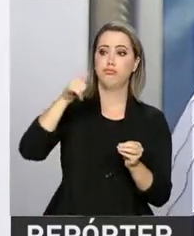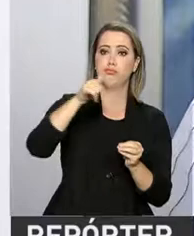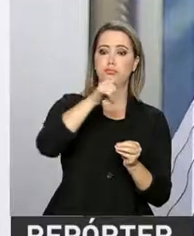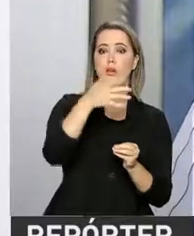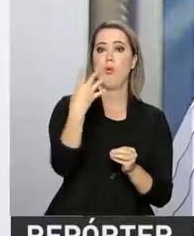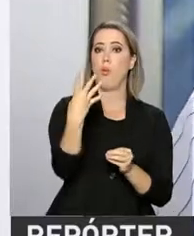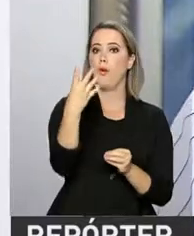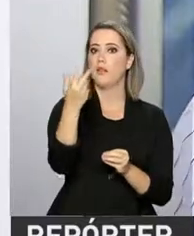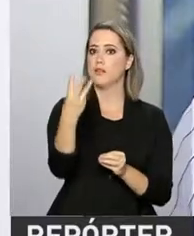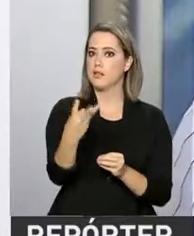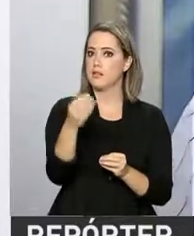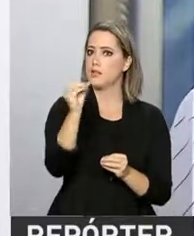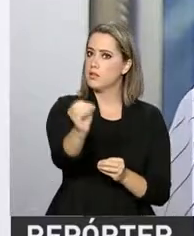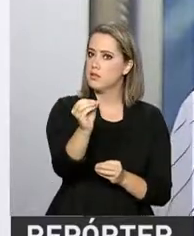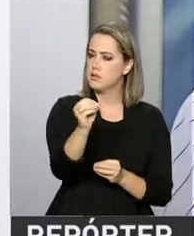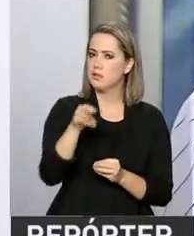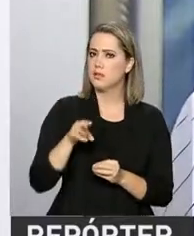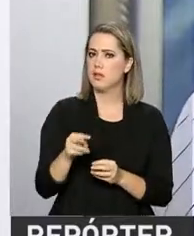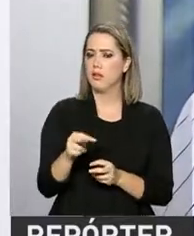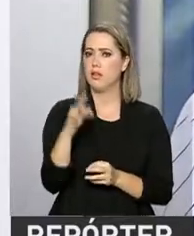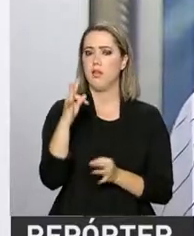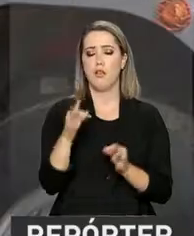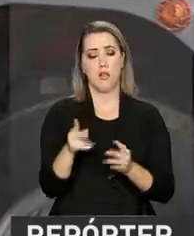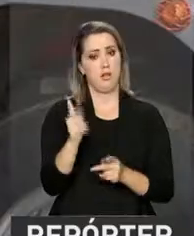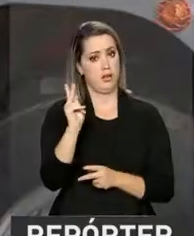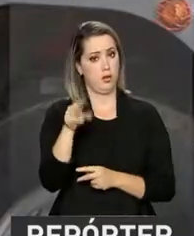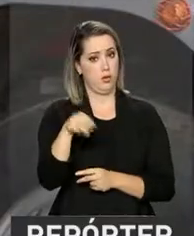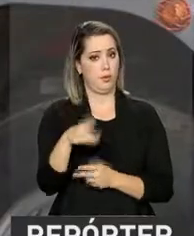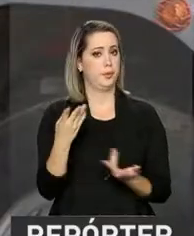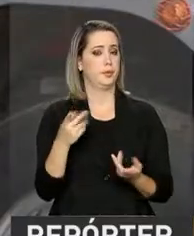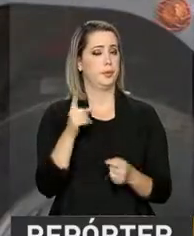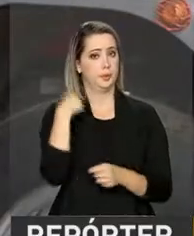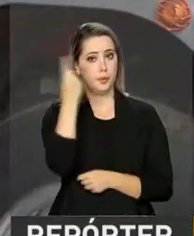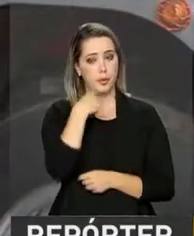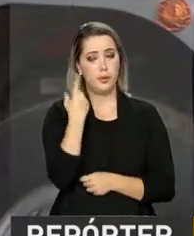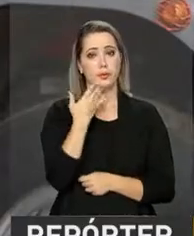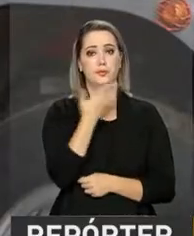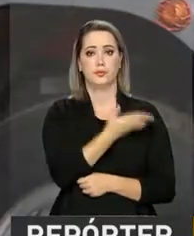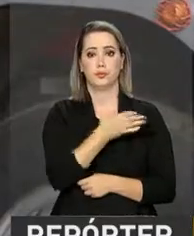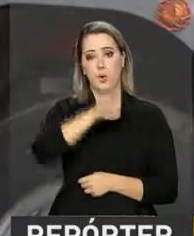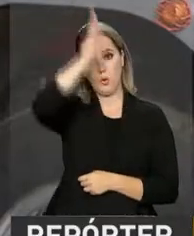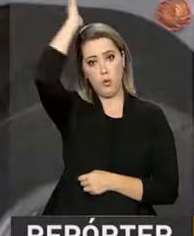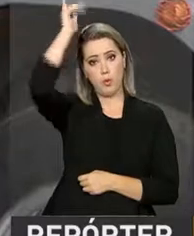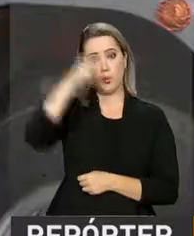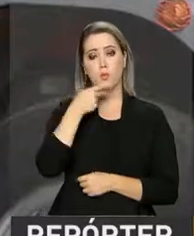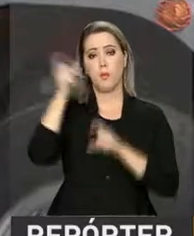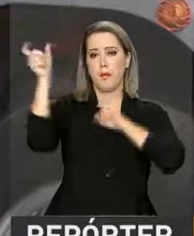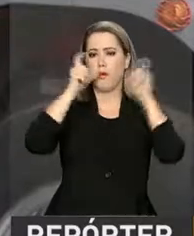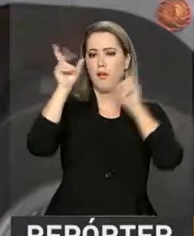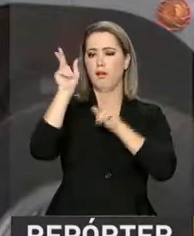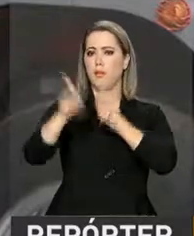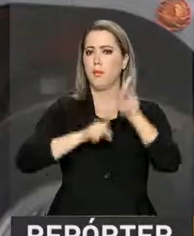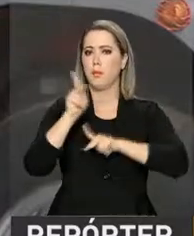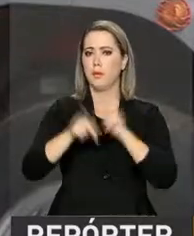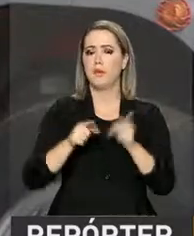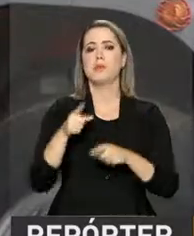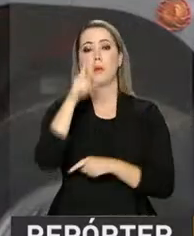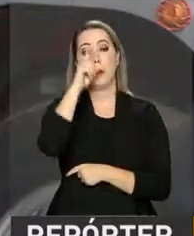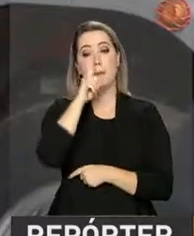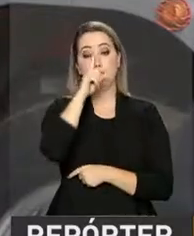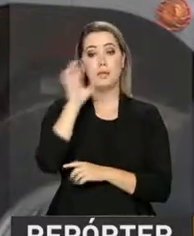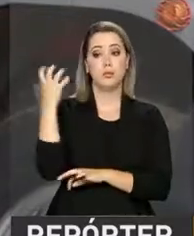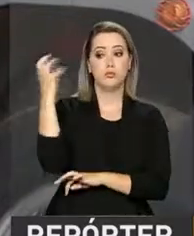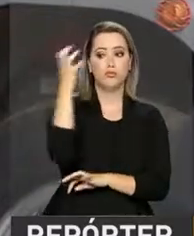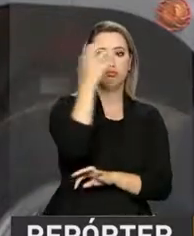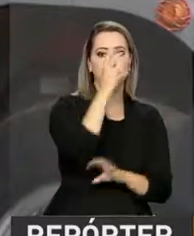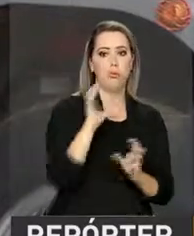a 430, 450 km por hora. O Corpo de Bombeiros alerta a população quanto aos riscos de incêndios florestais